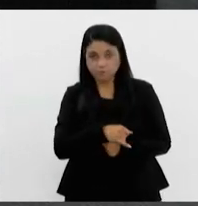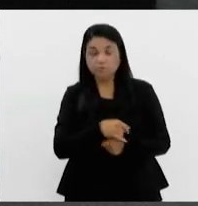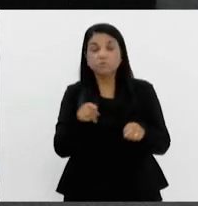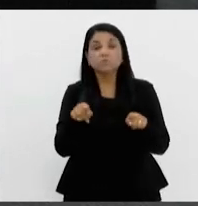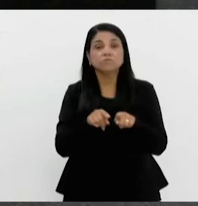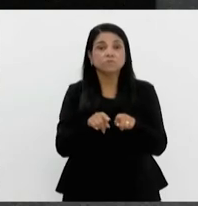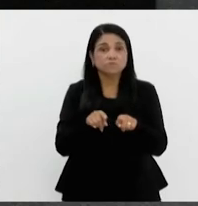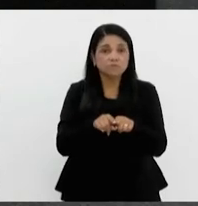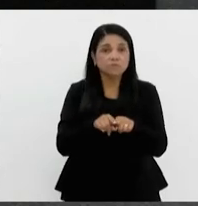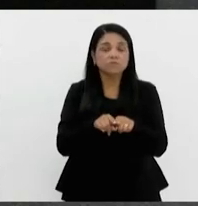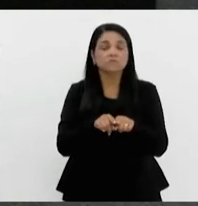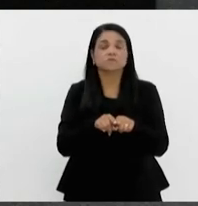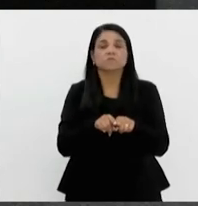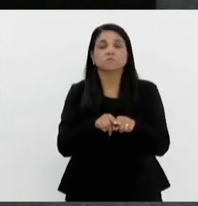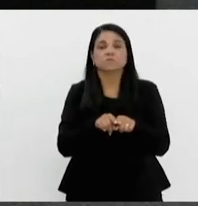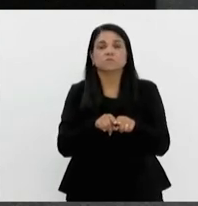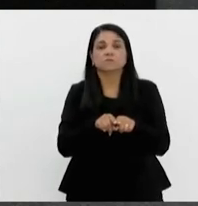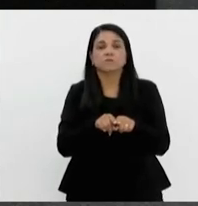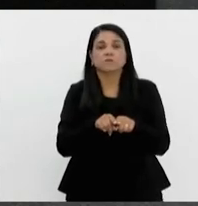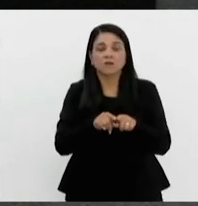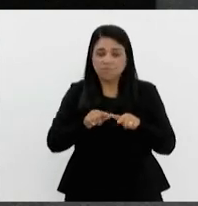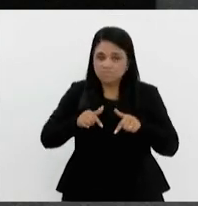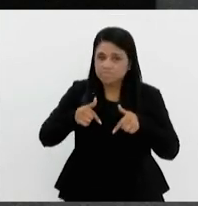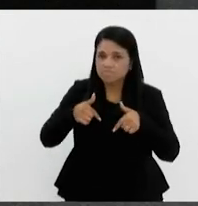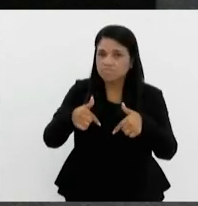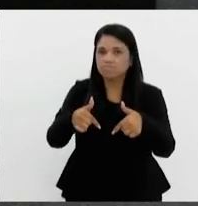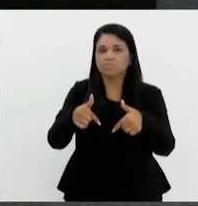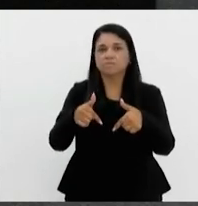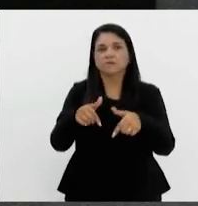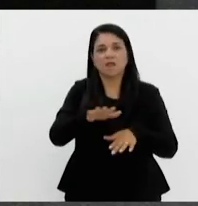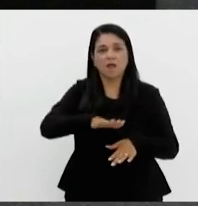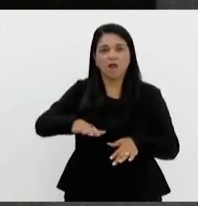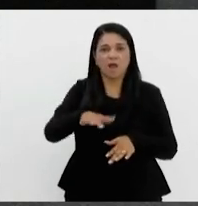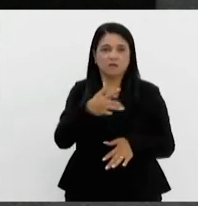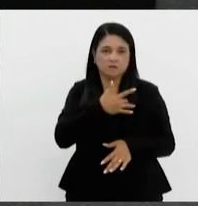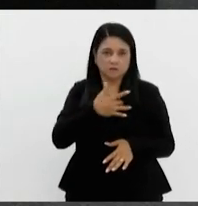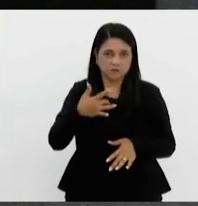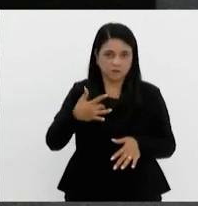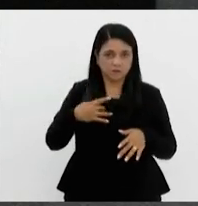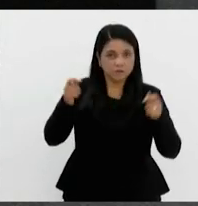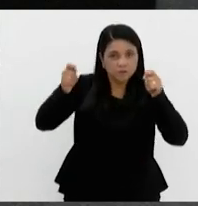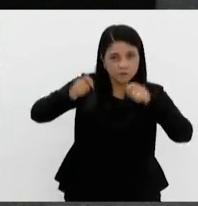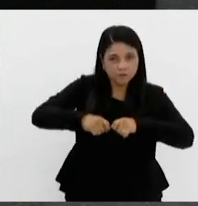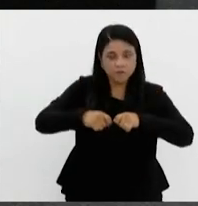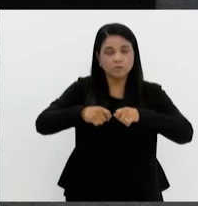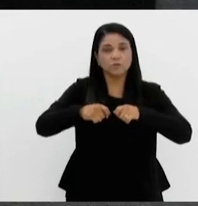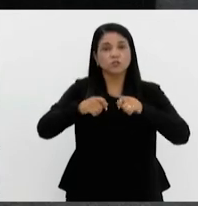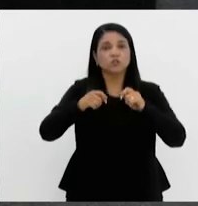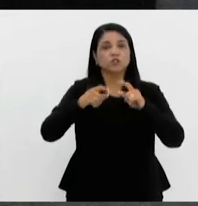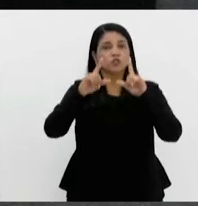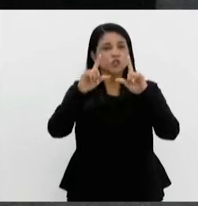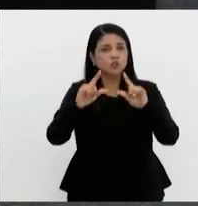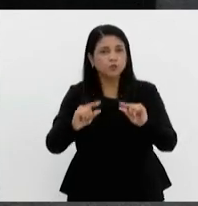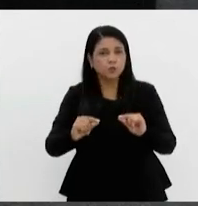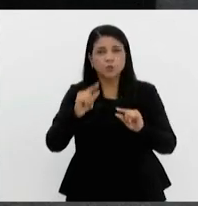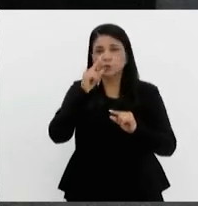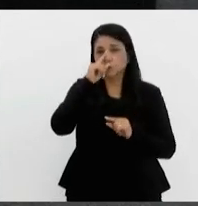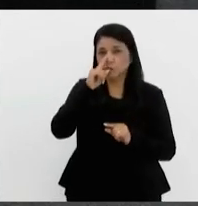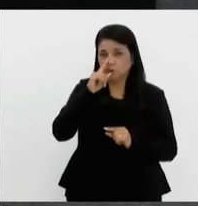produzir medidas da área da saúde que possam permitir a redução do risco